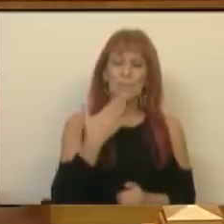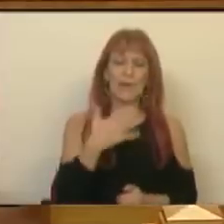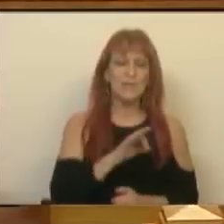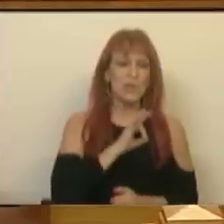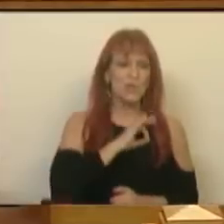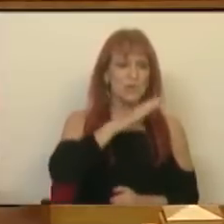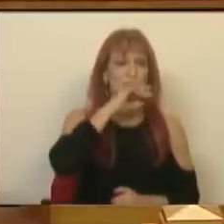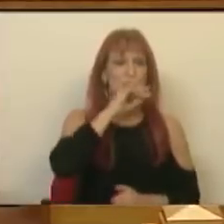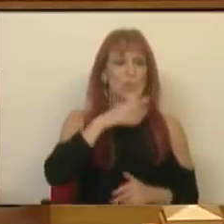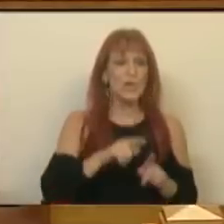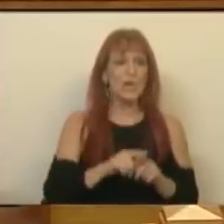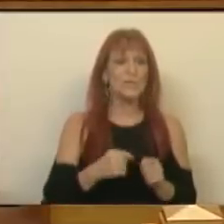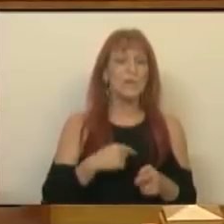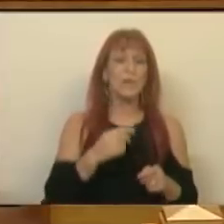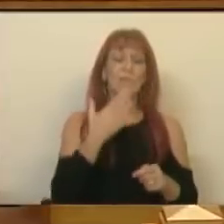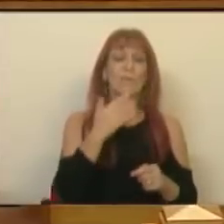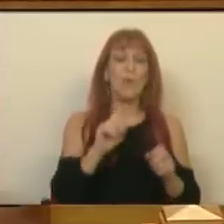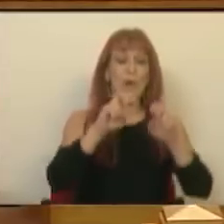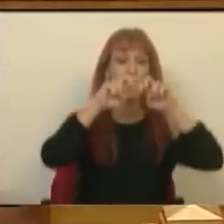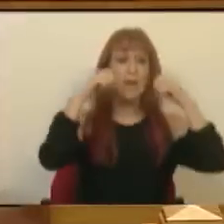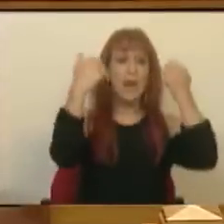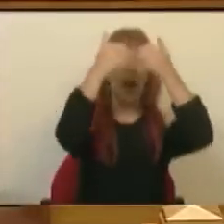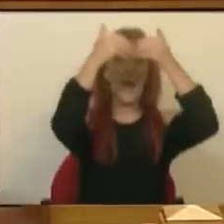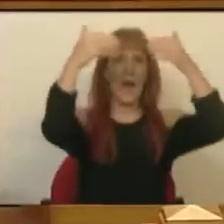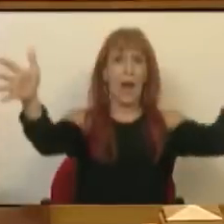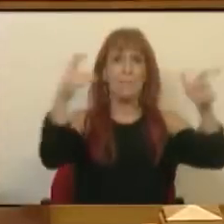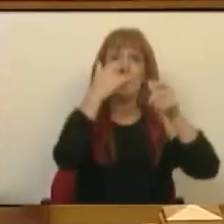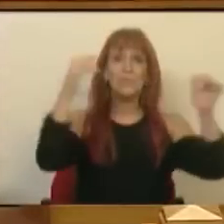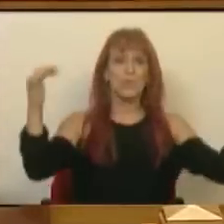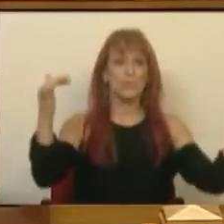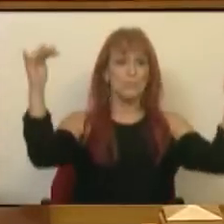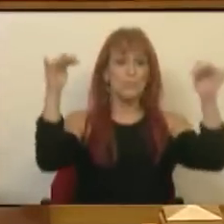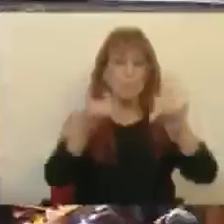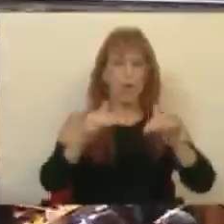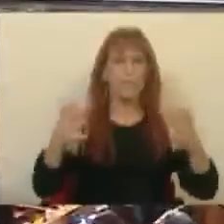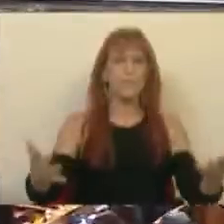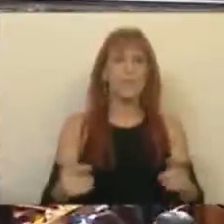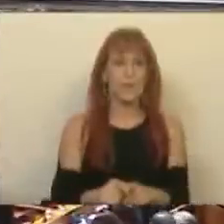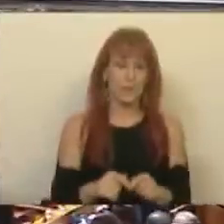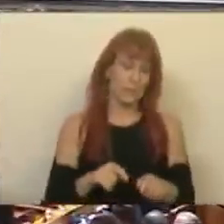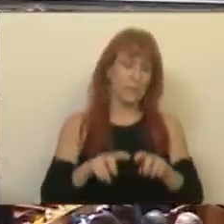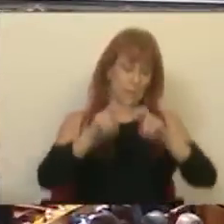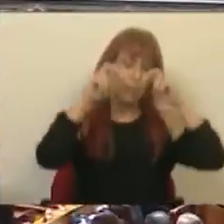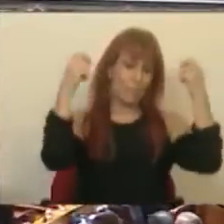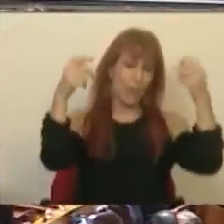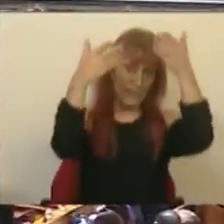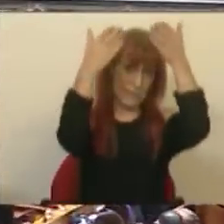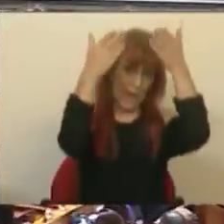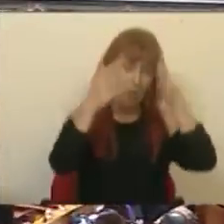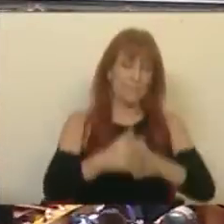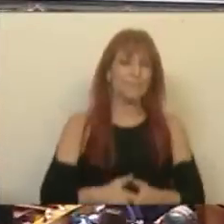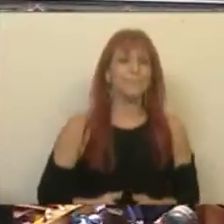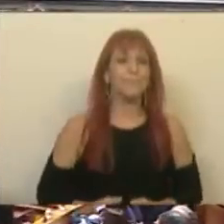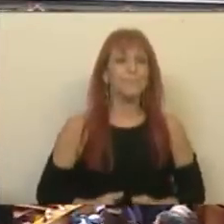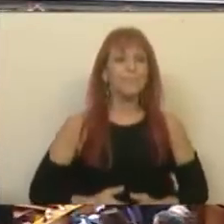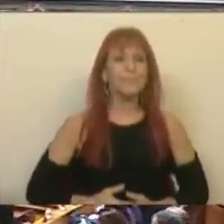aos senhores agentes da autoridade a favor de abrir as portas para o público as portas da galeria naturalmente